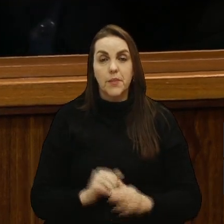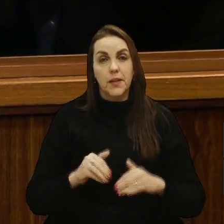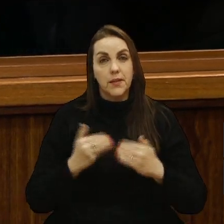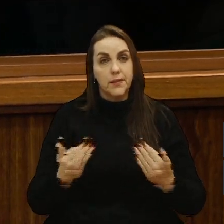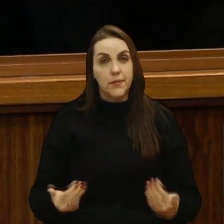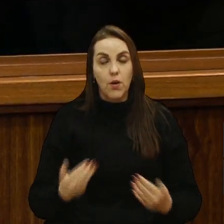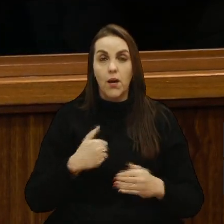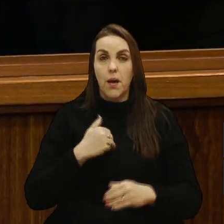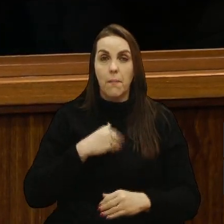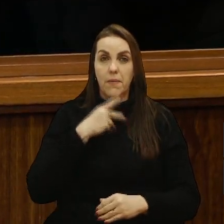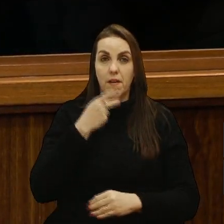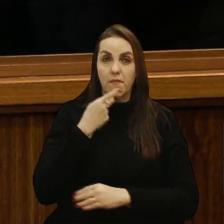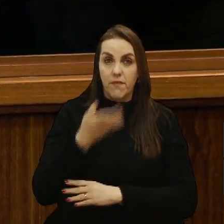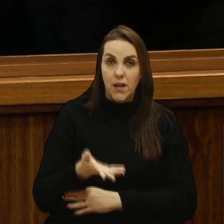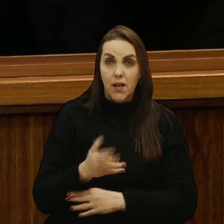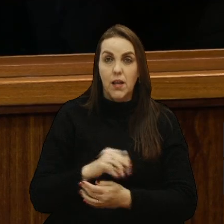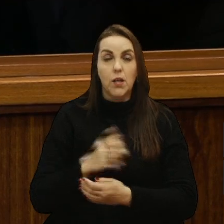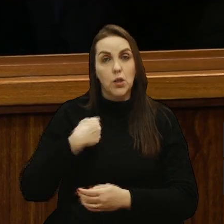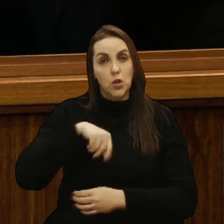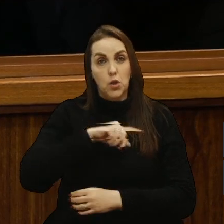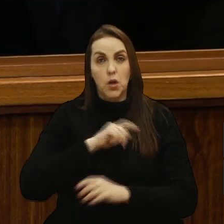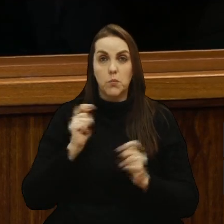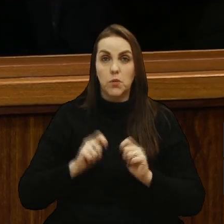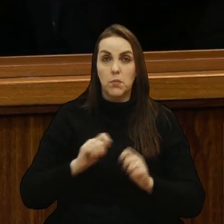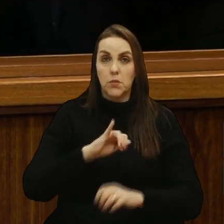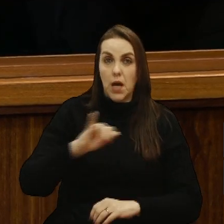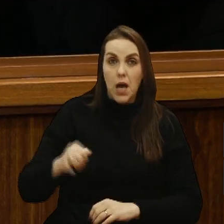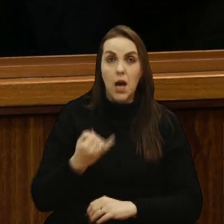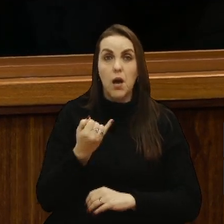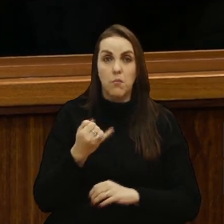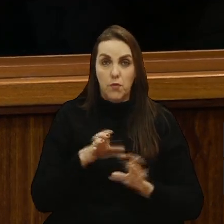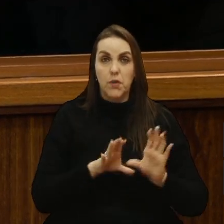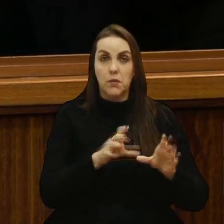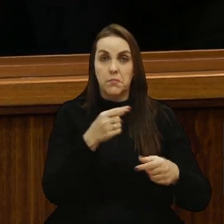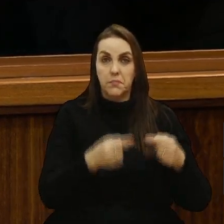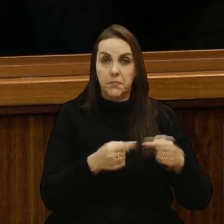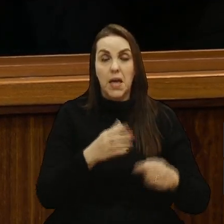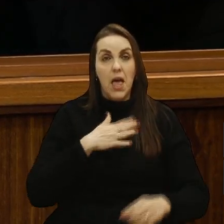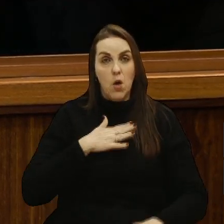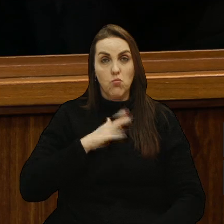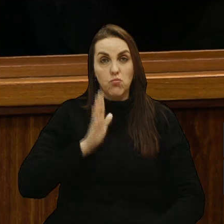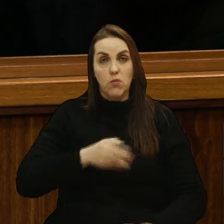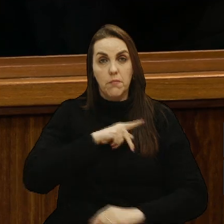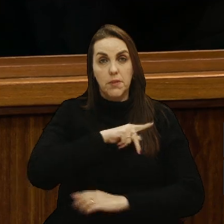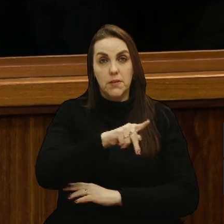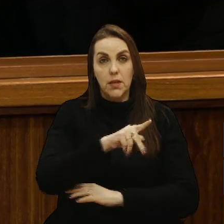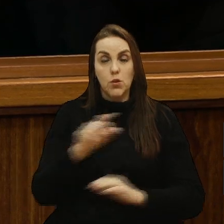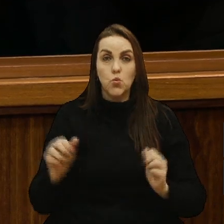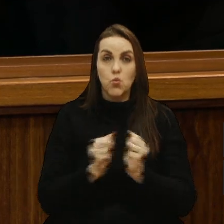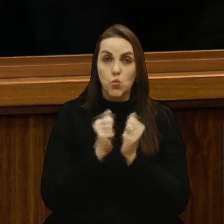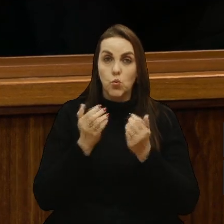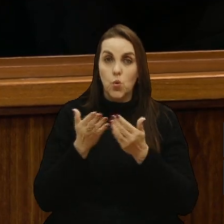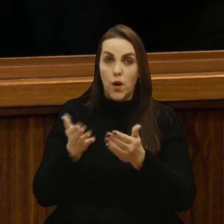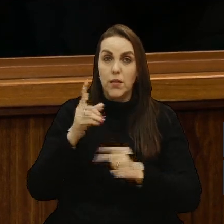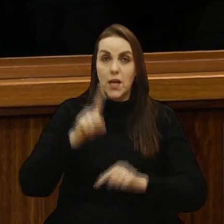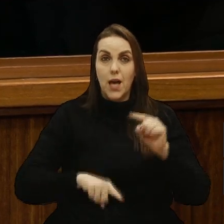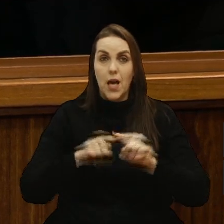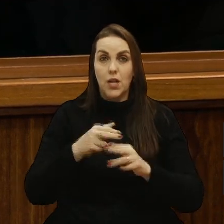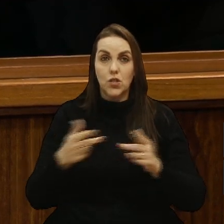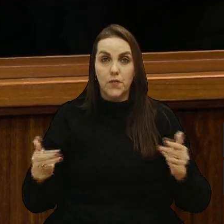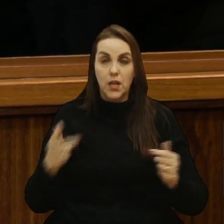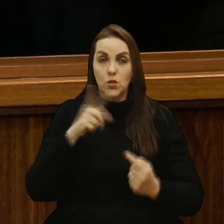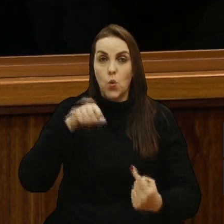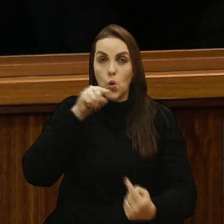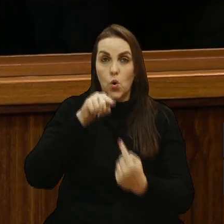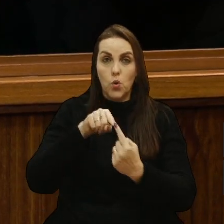essa era a minha fala. Nós podemos aproveitar a frente que eu presido para fazer junto com essa algumas atividades, mas com o